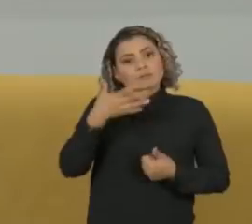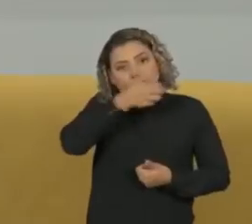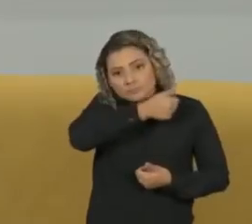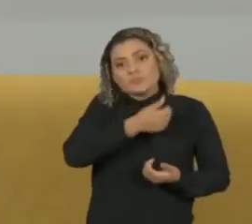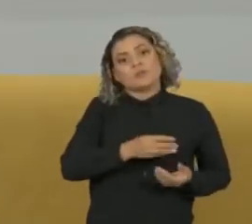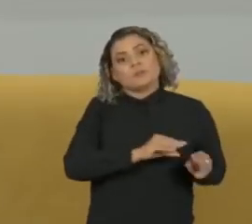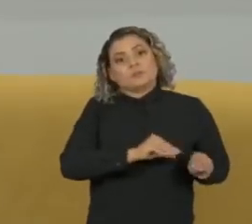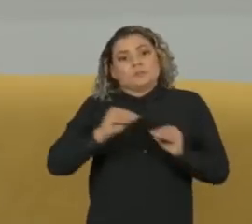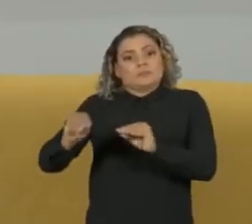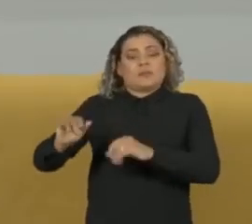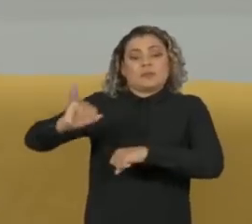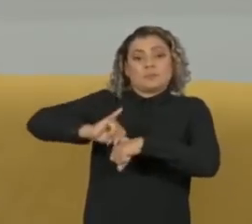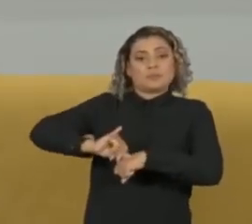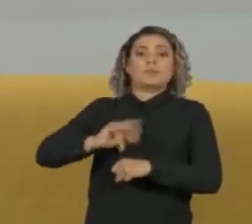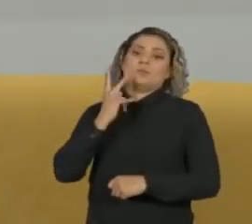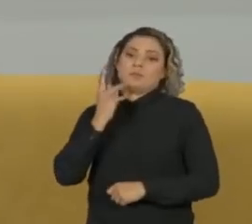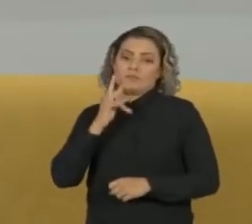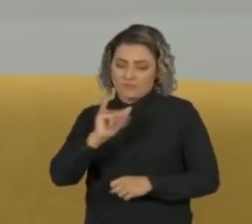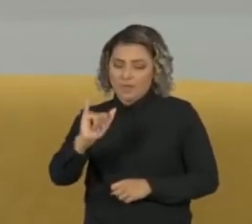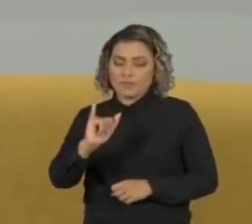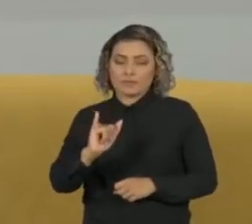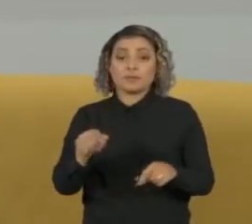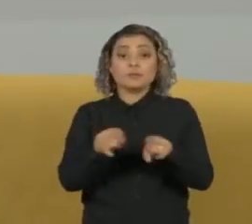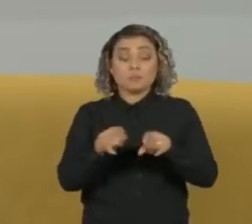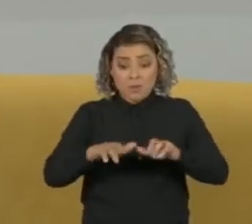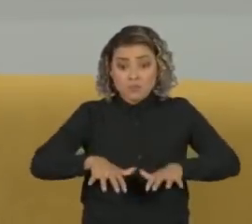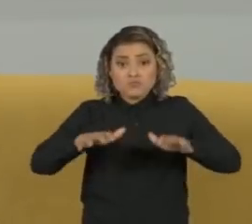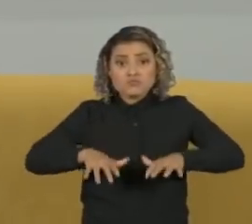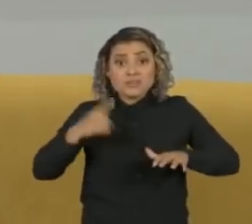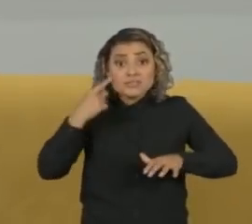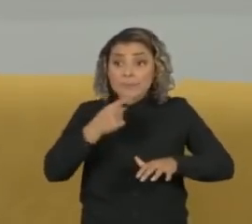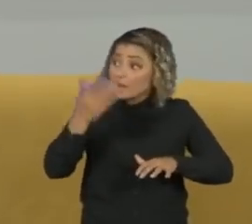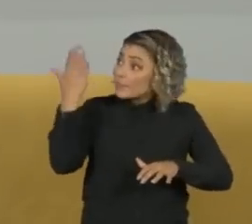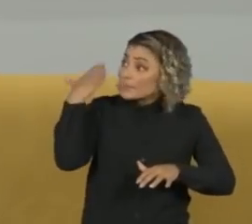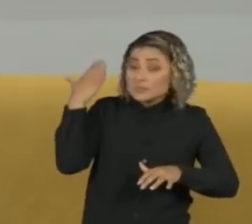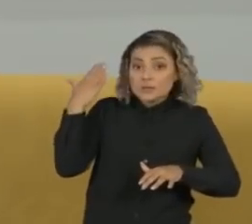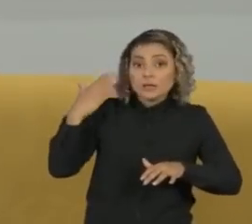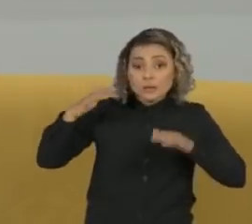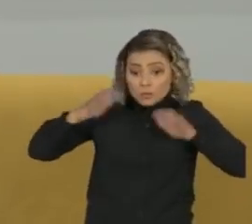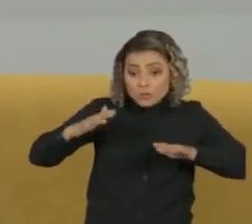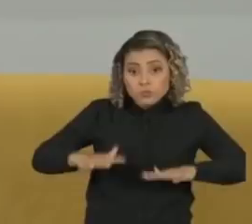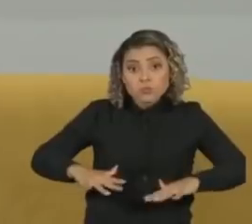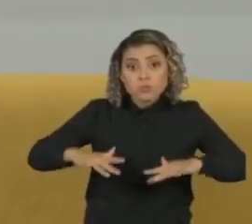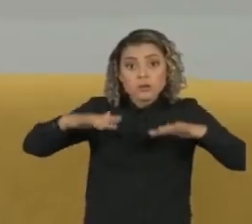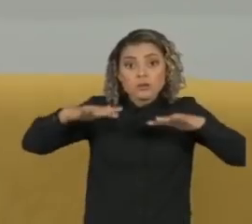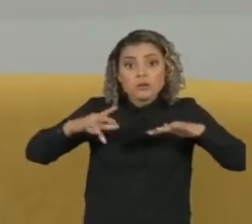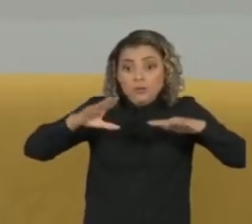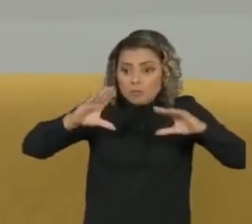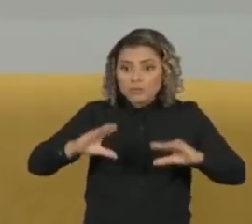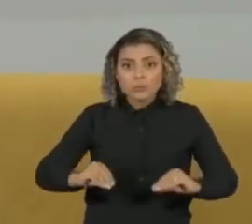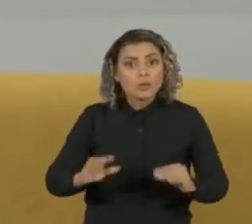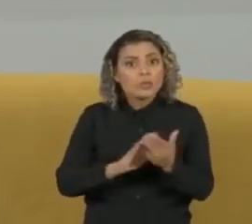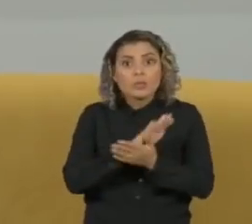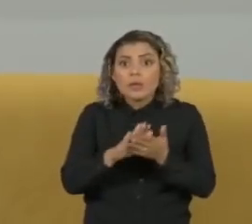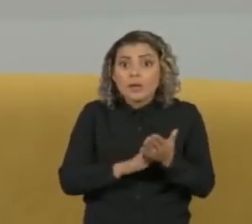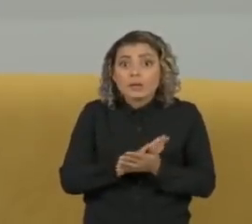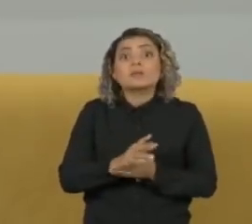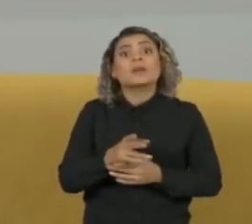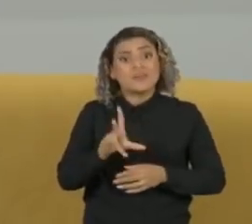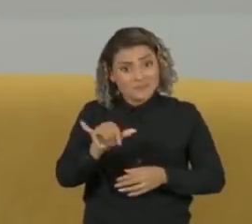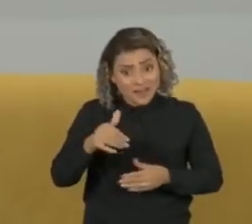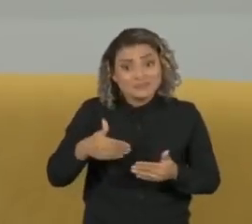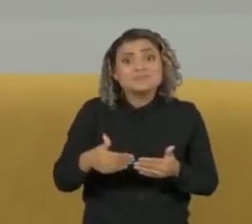Fortaleza. Bairro em São Paulo, onde a água da enchente da semana passada ainda não baixou, se prepara para novos